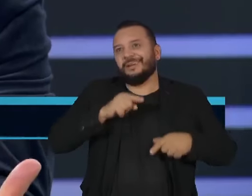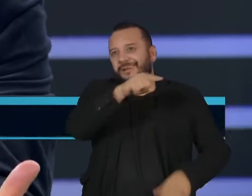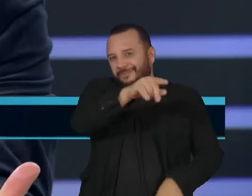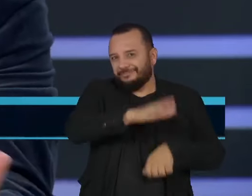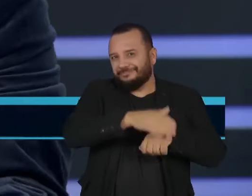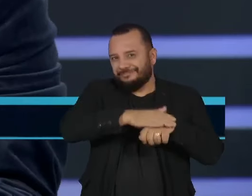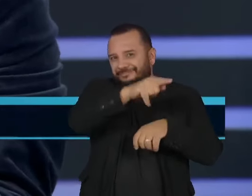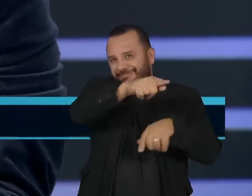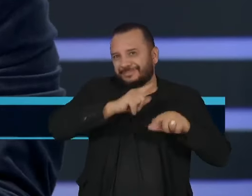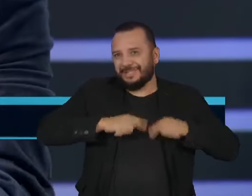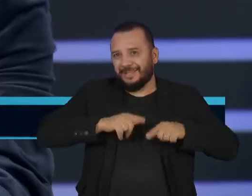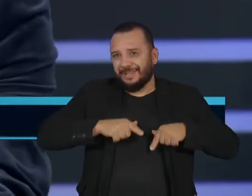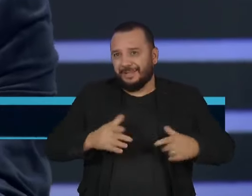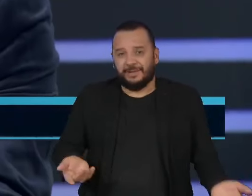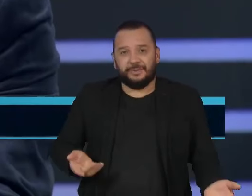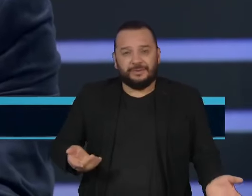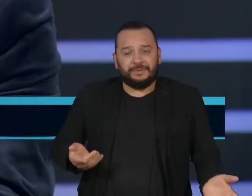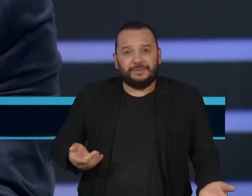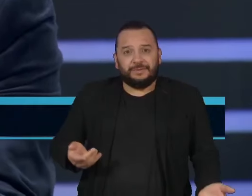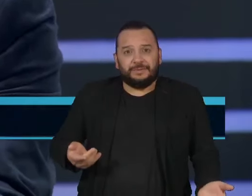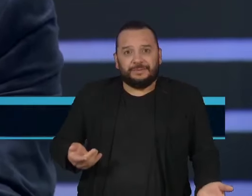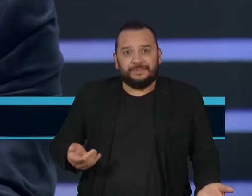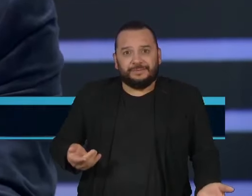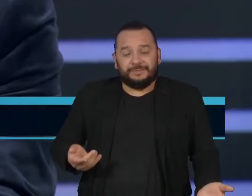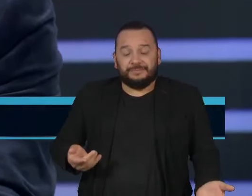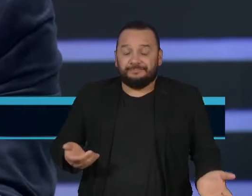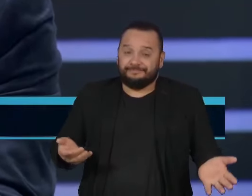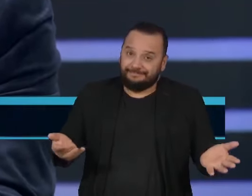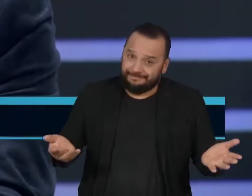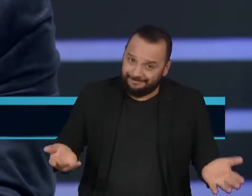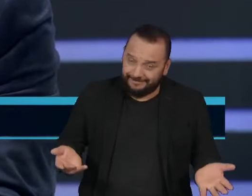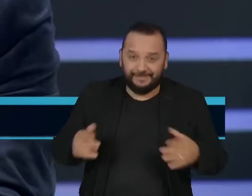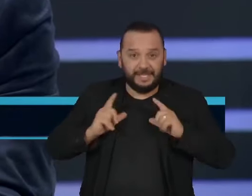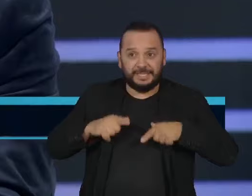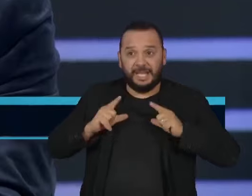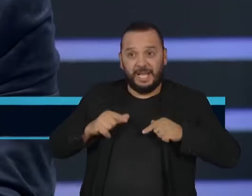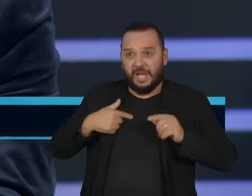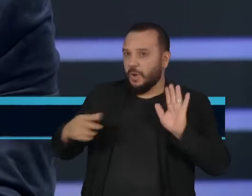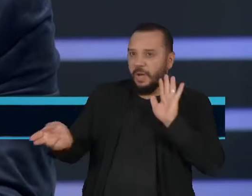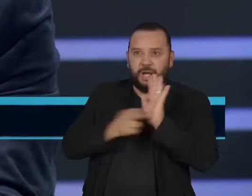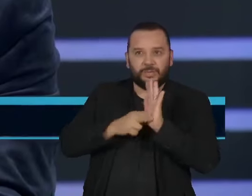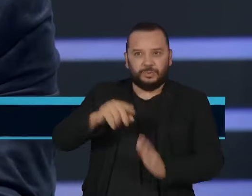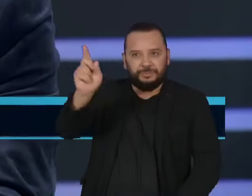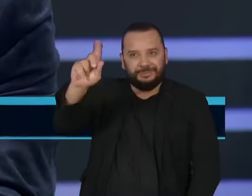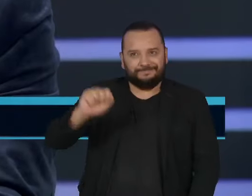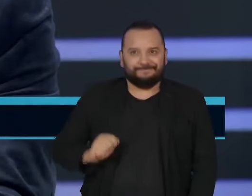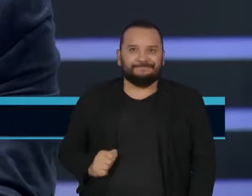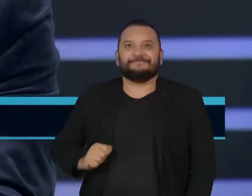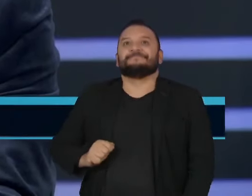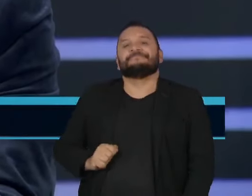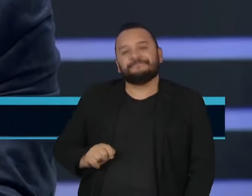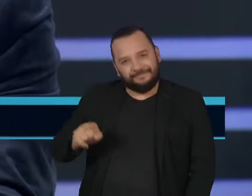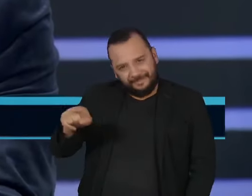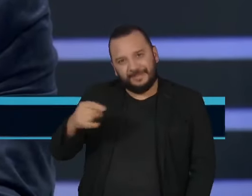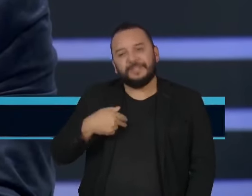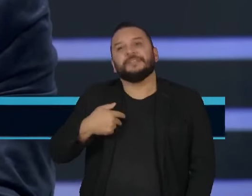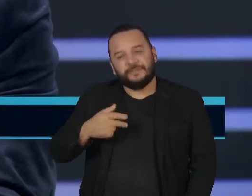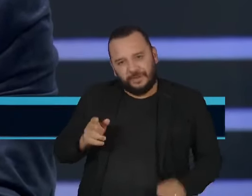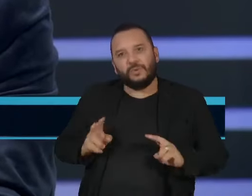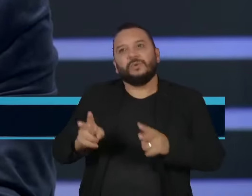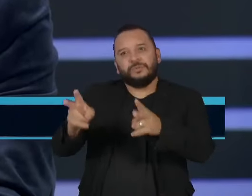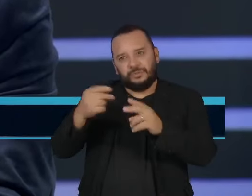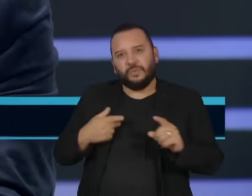Israel, quem somos nós para desmentir? Agora, é evidente que Israel não vai assumir isso. Mas isso vai continuar uma escalada